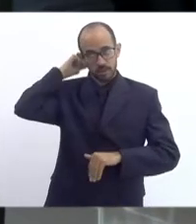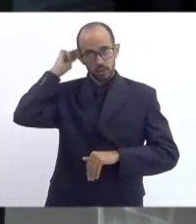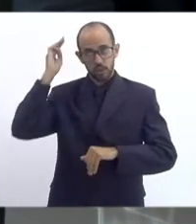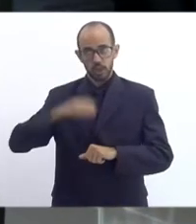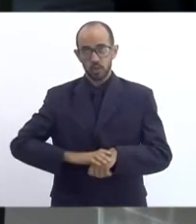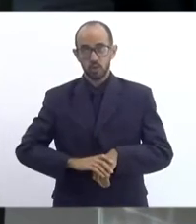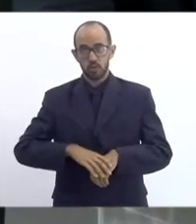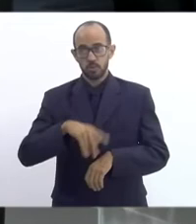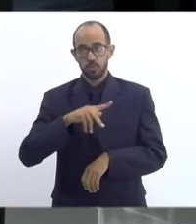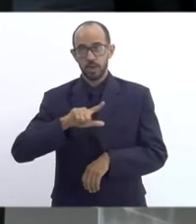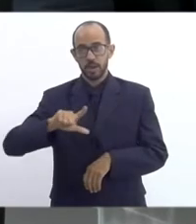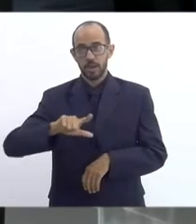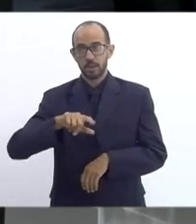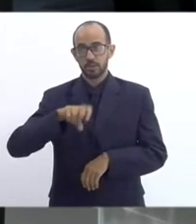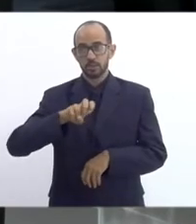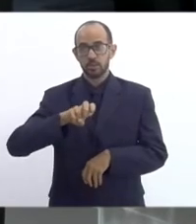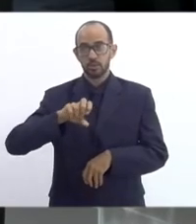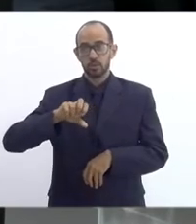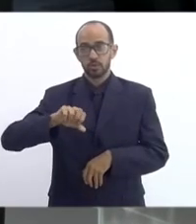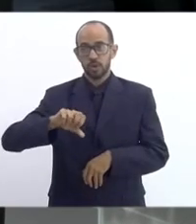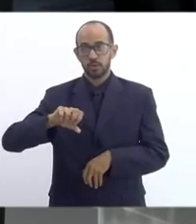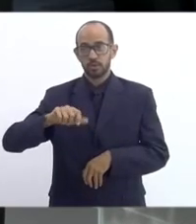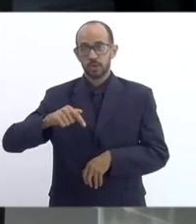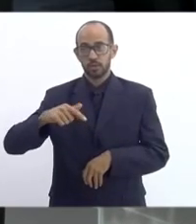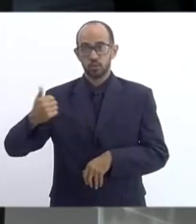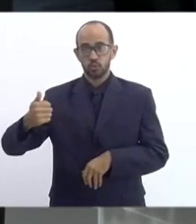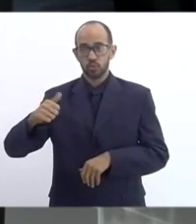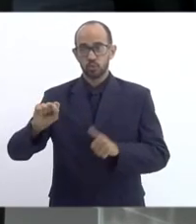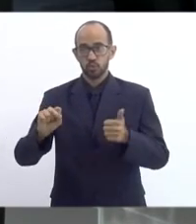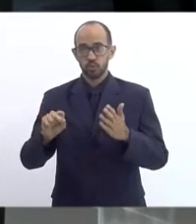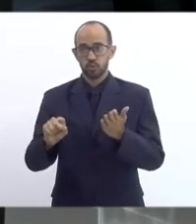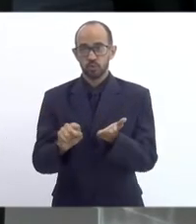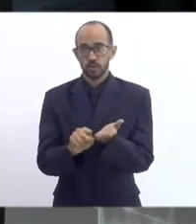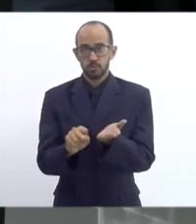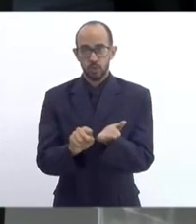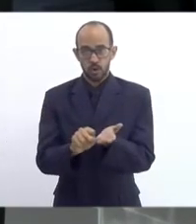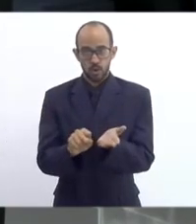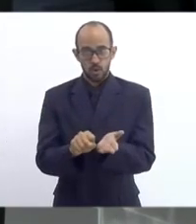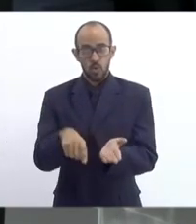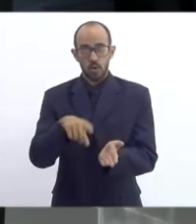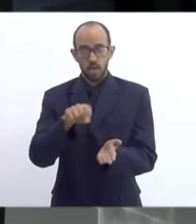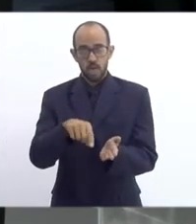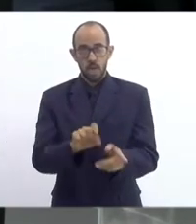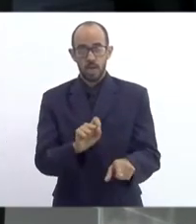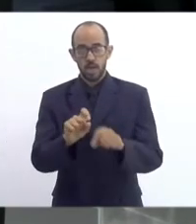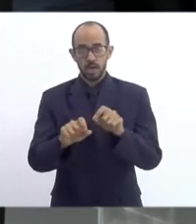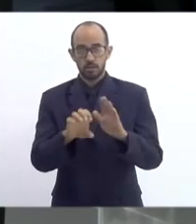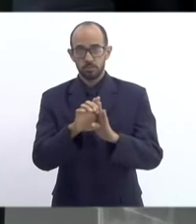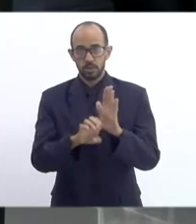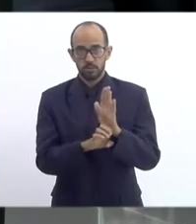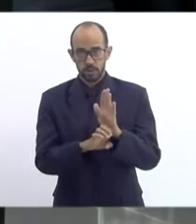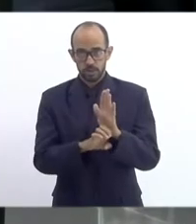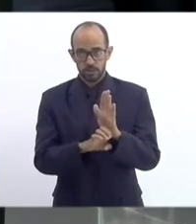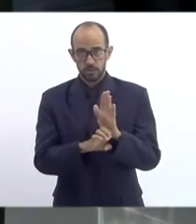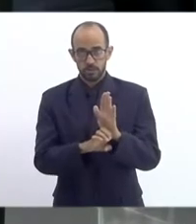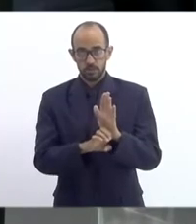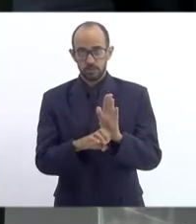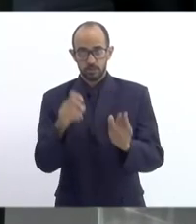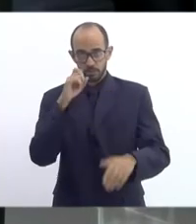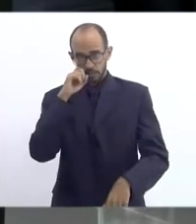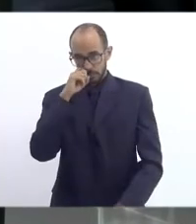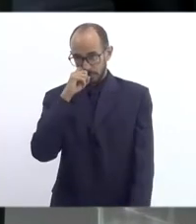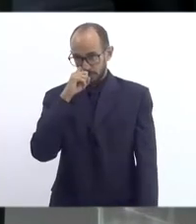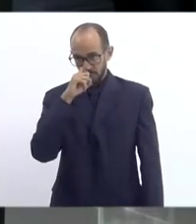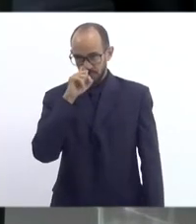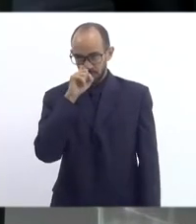lei 5791-2022, autoria do deputado Samuel Malafaia, aparecer pela constitucionalidade com a emenda. Qual foi a emenda, hein? Não, aqui é só